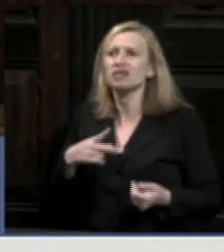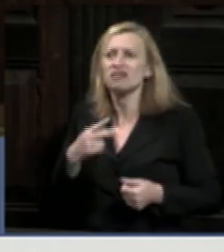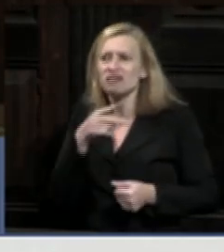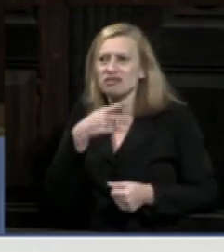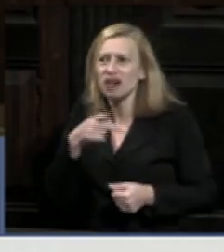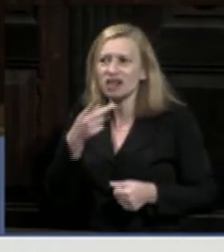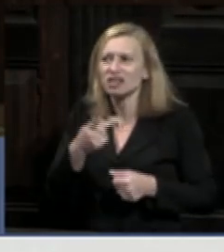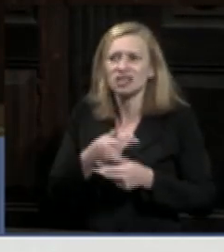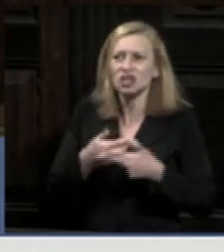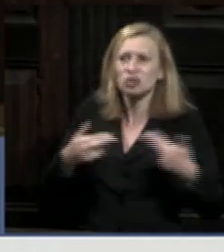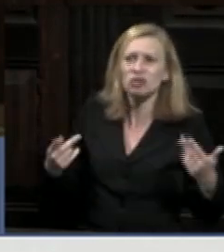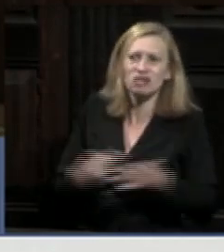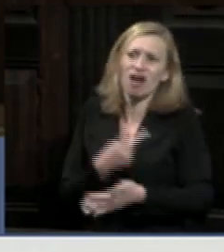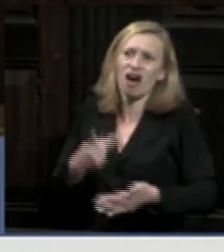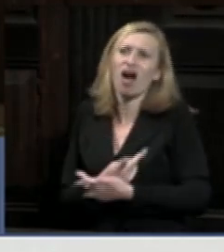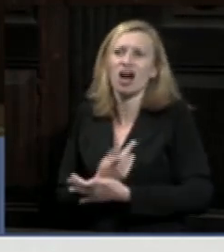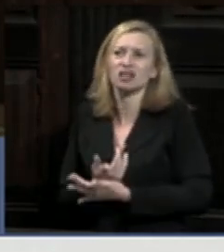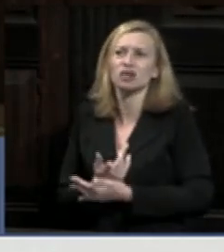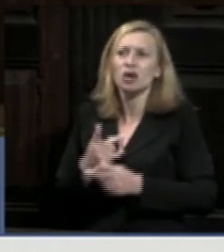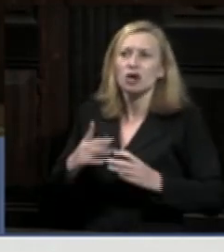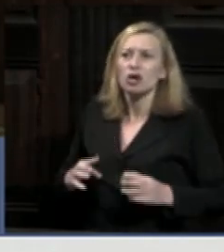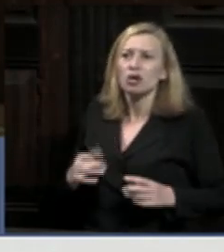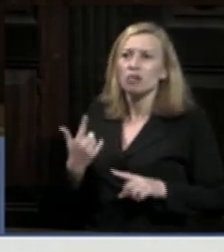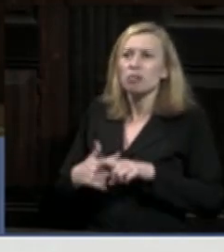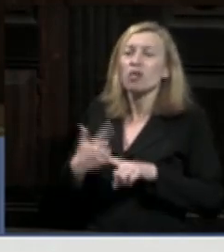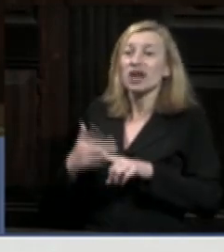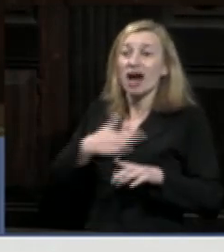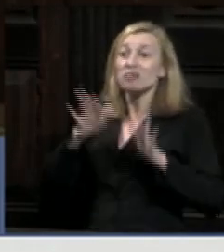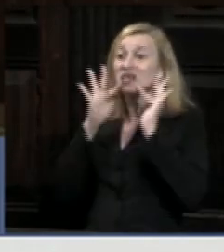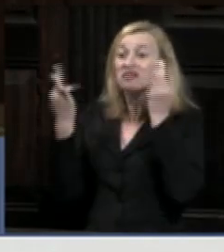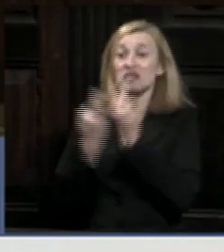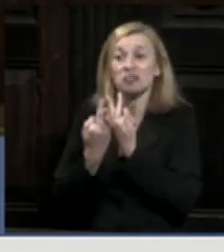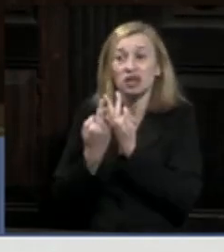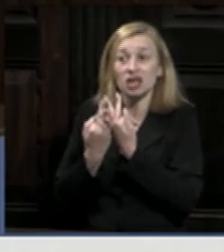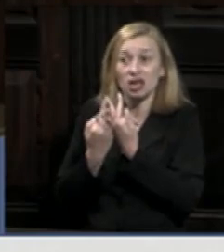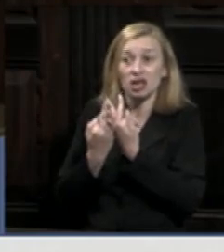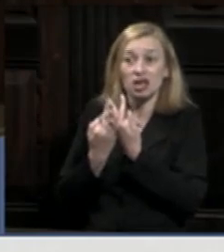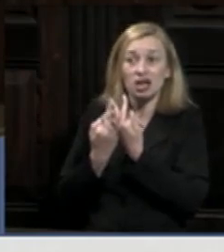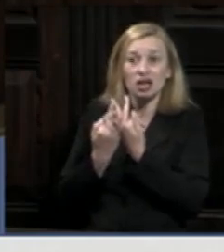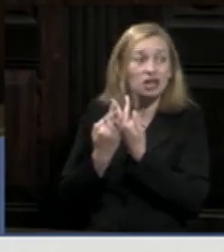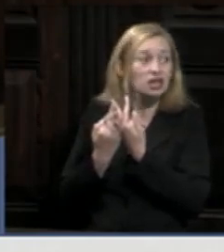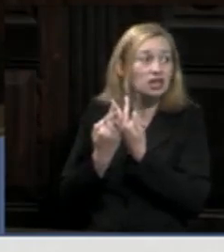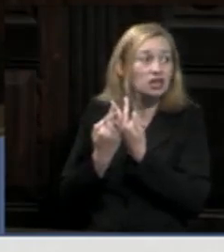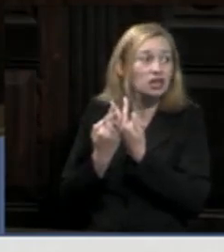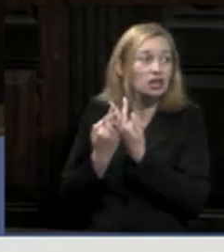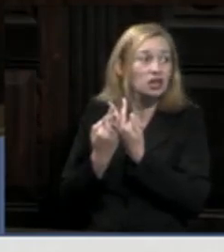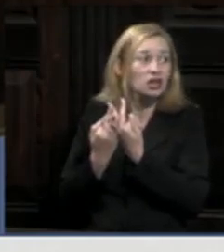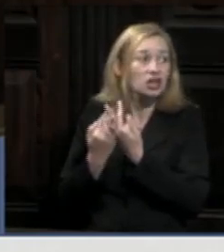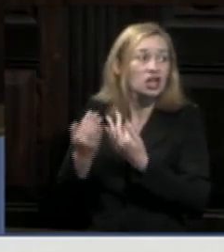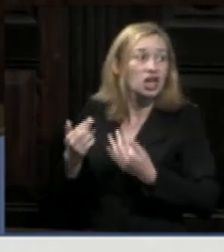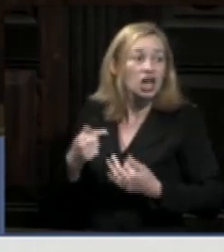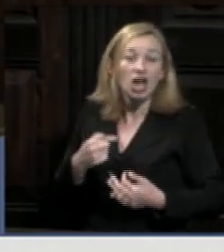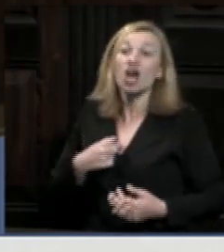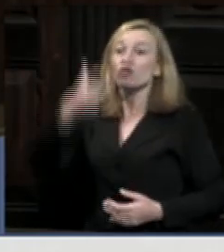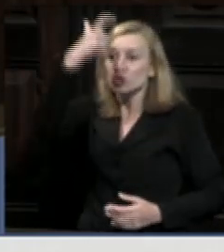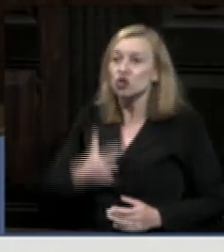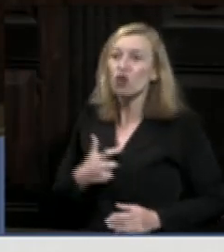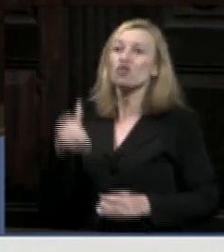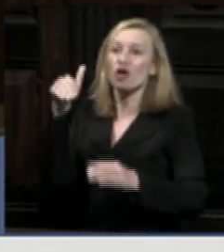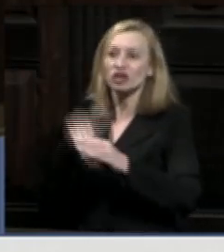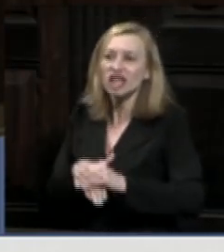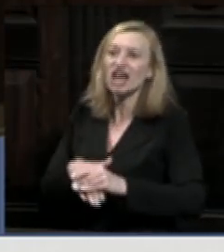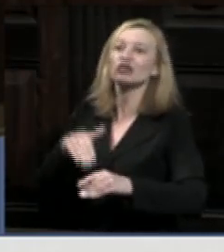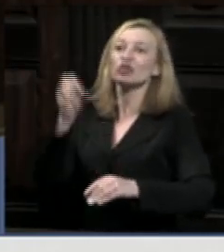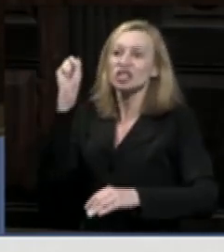essas consequências é a minha família que pode pagar de novo eu serei o mais votado sim do